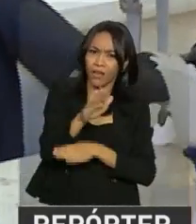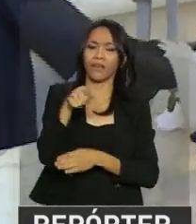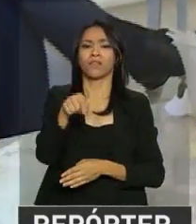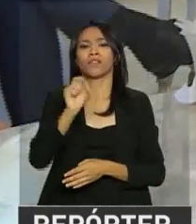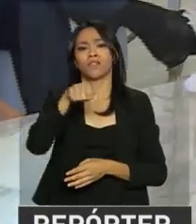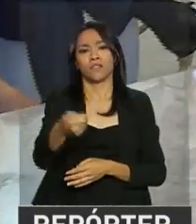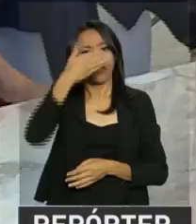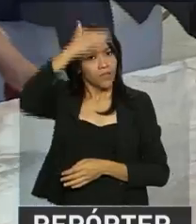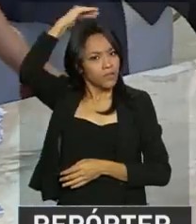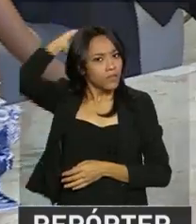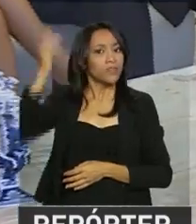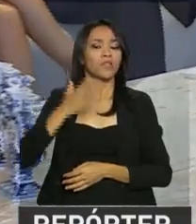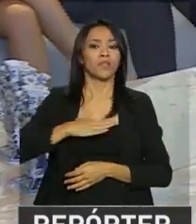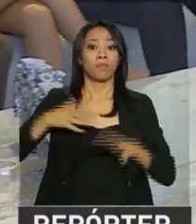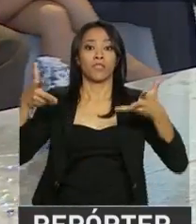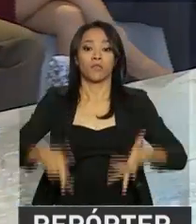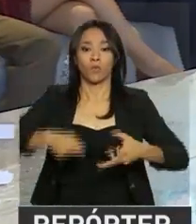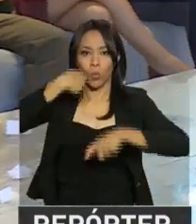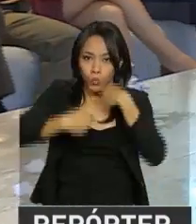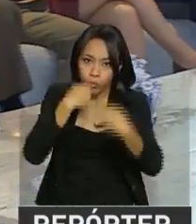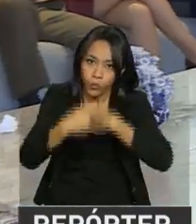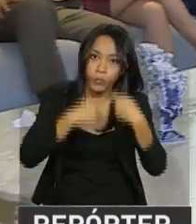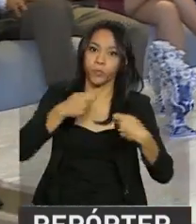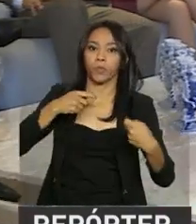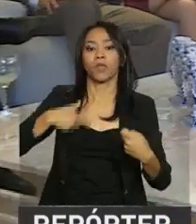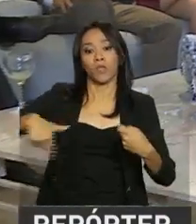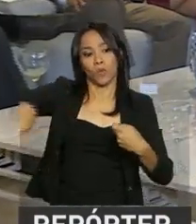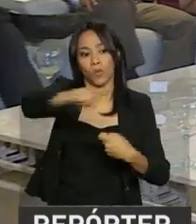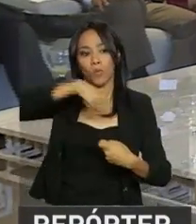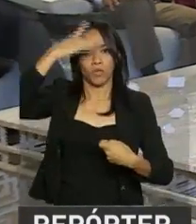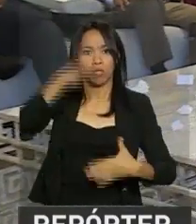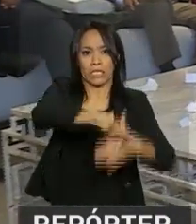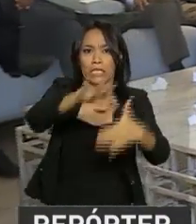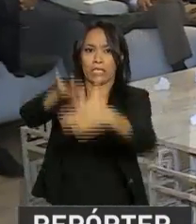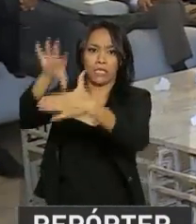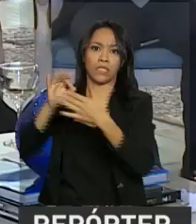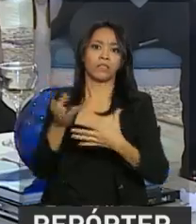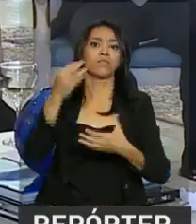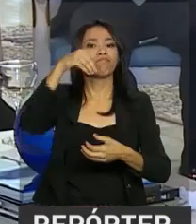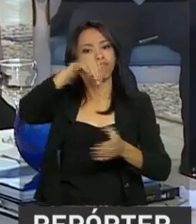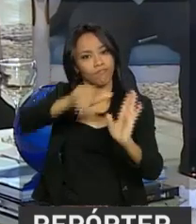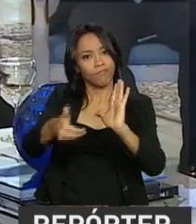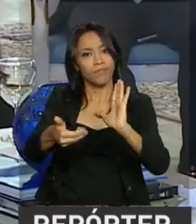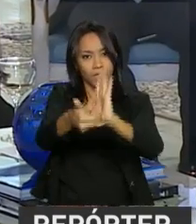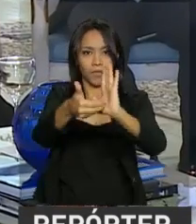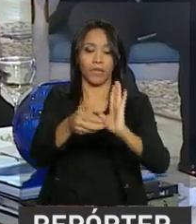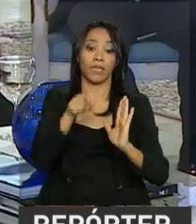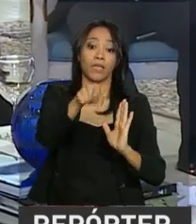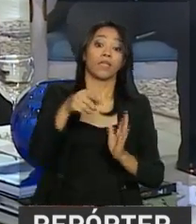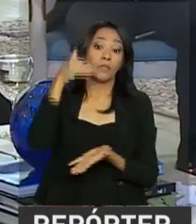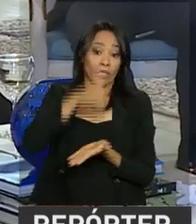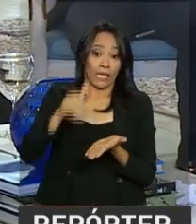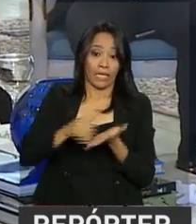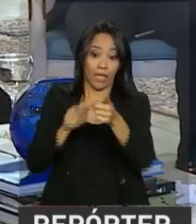interino Michel Temer participou de um almoço com líderes de partidos da base aliada na Câmara dos Deputados de acordo com o secretário de